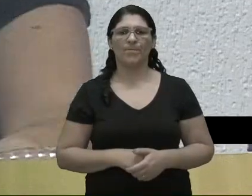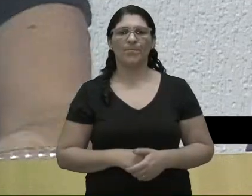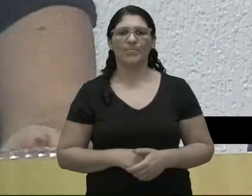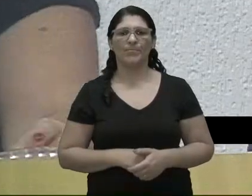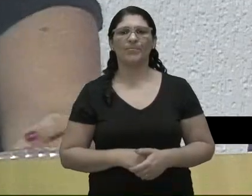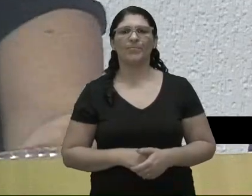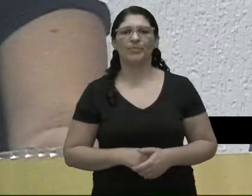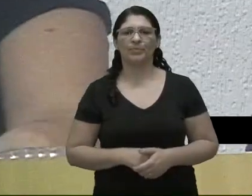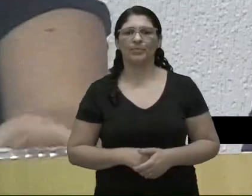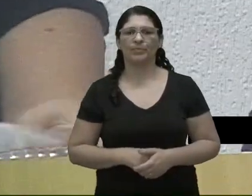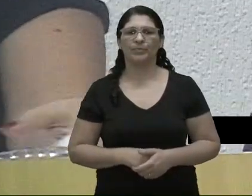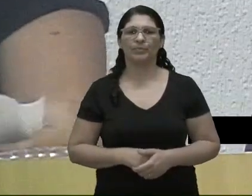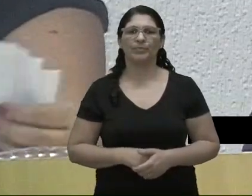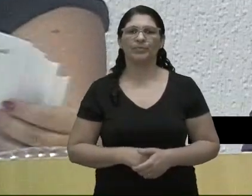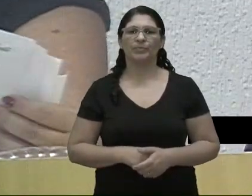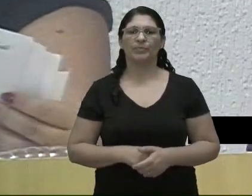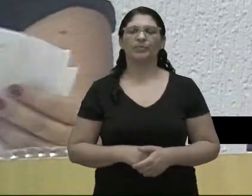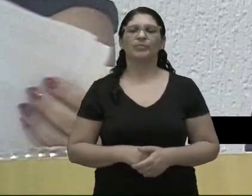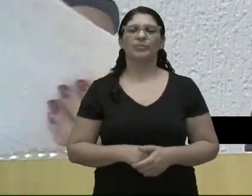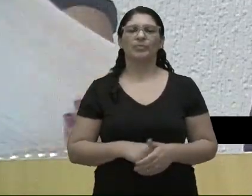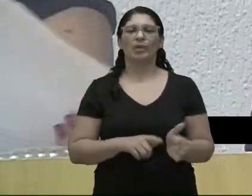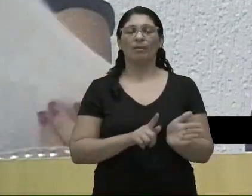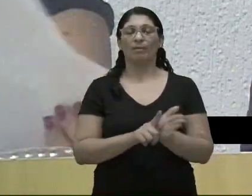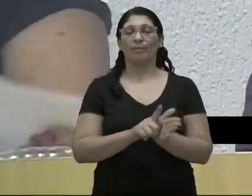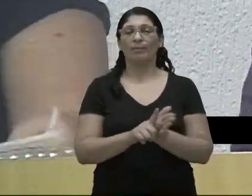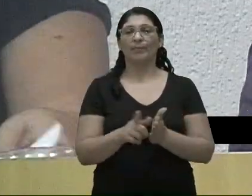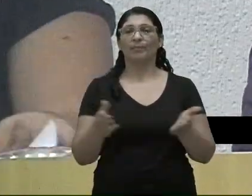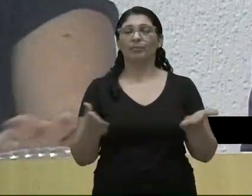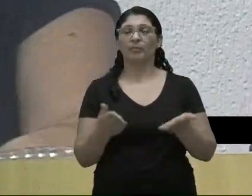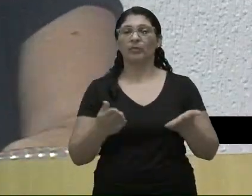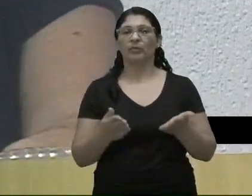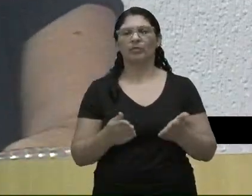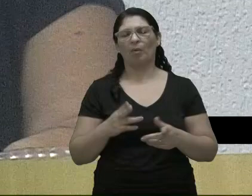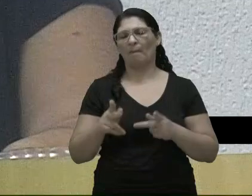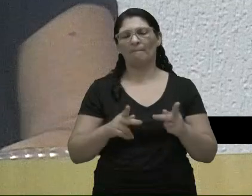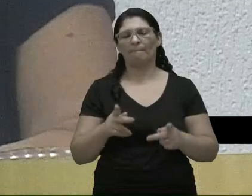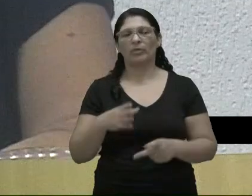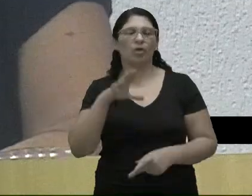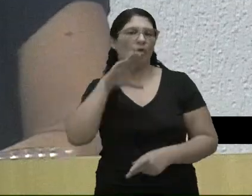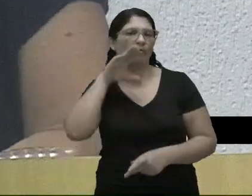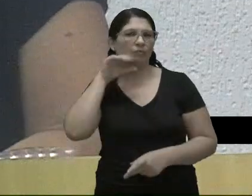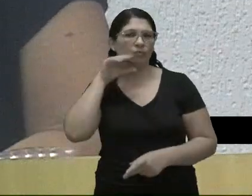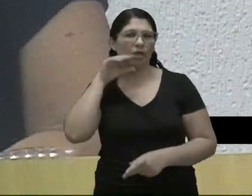Agora, para os técnicos, saindo da área médica, agora para os funcionários.